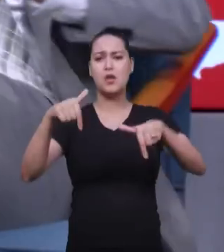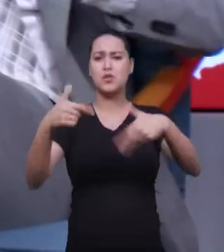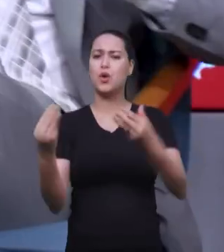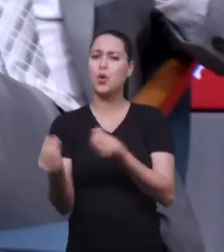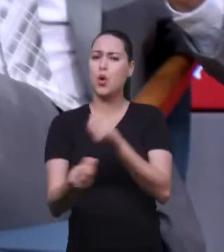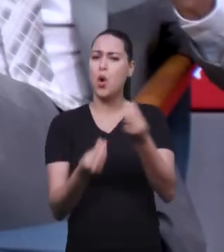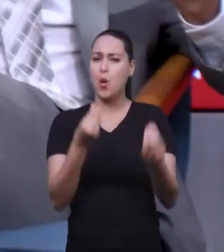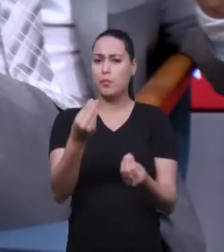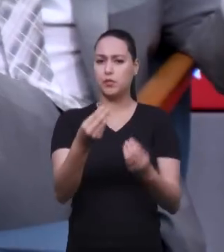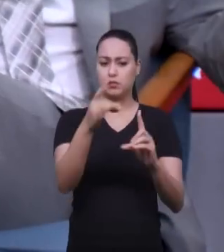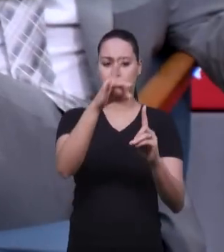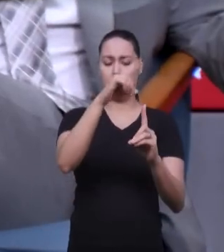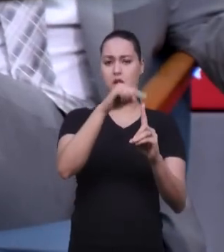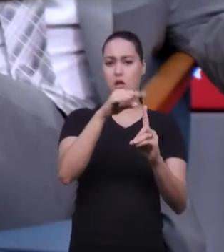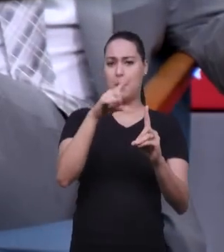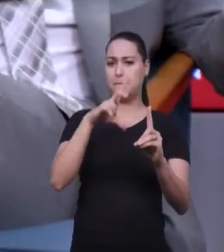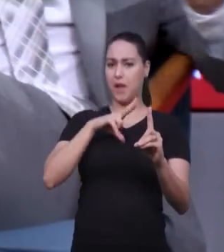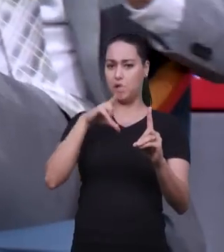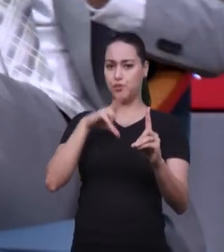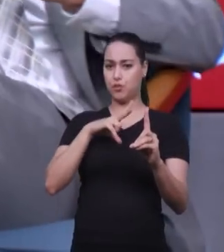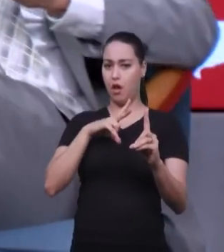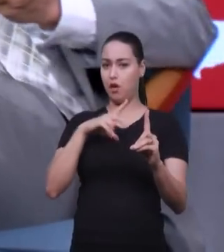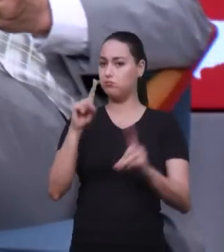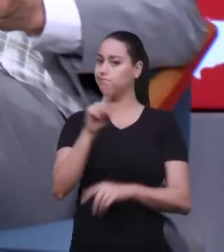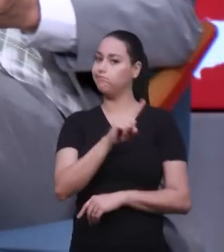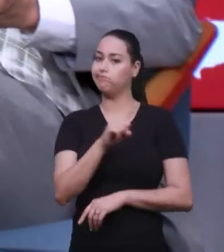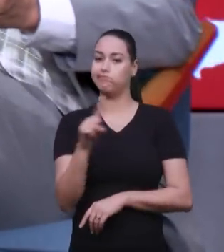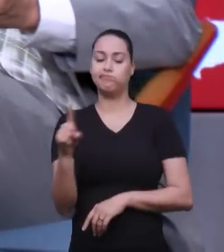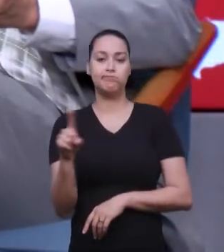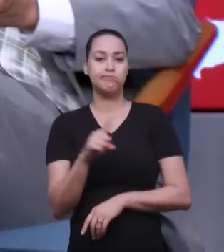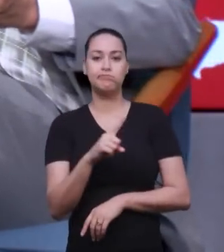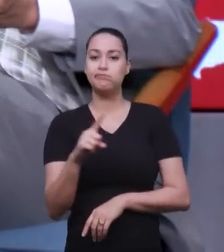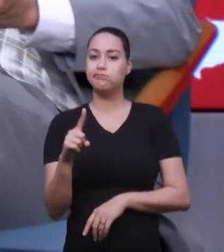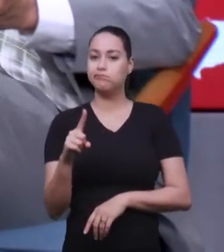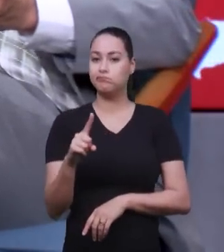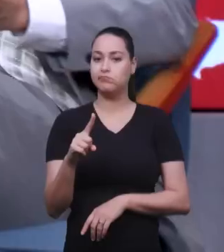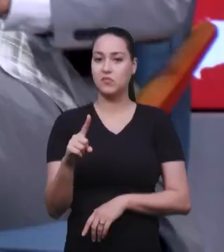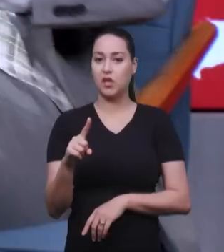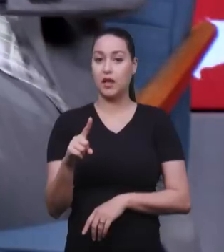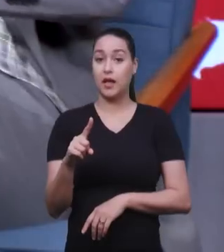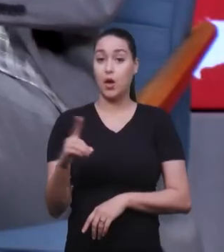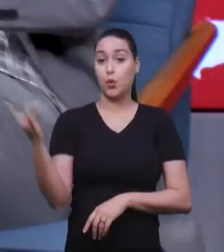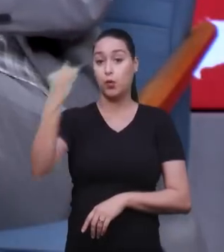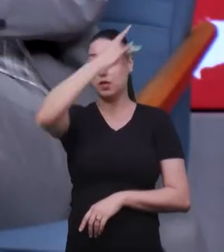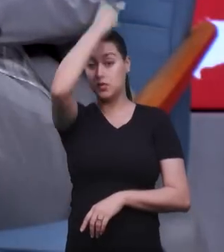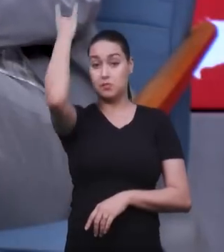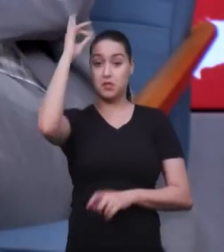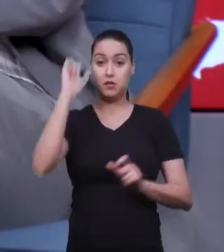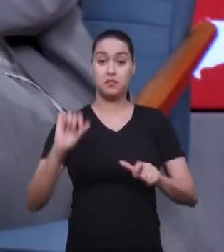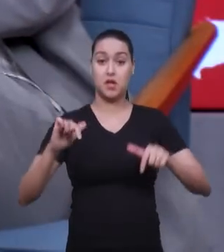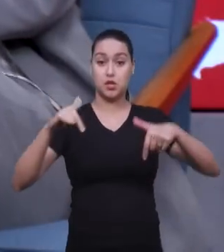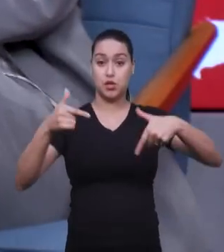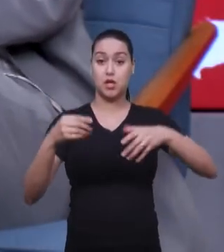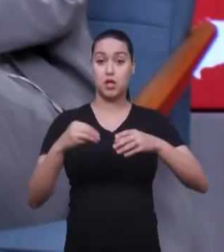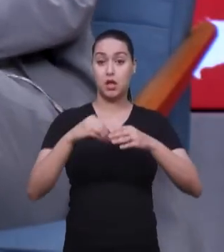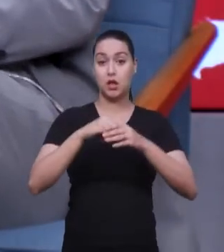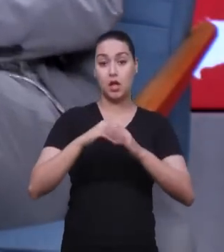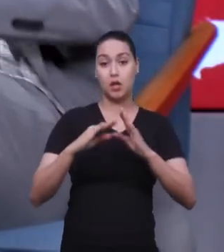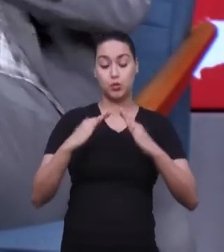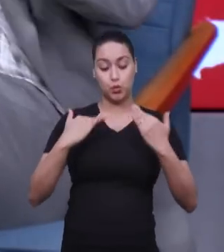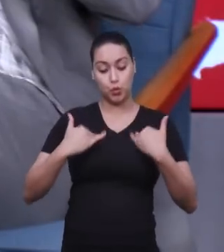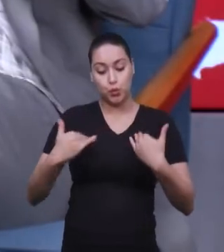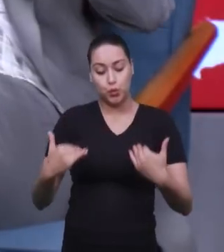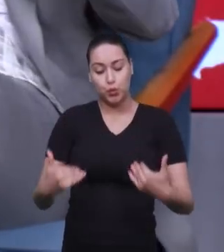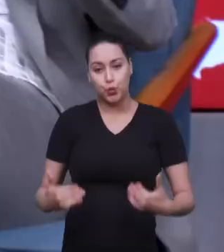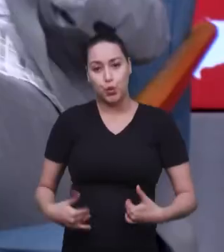aonde? Individualmente, como no Velho Testamento? Não. O Espírito Santo vai agir no corpo.